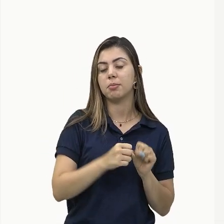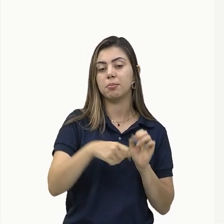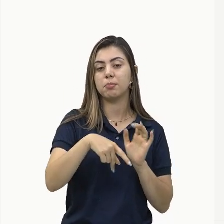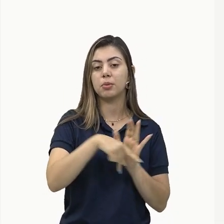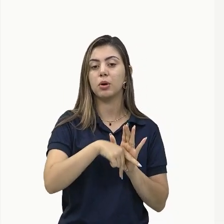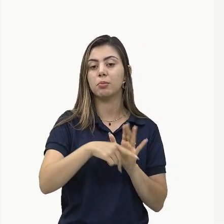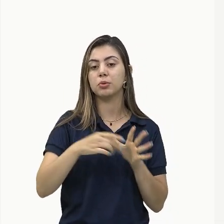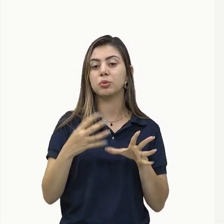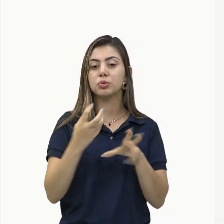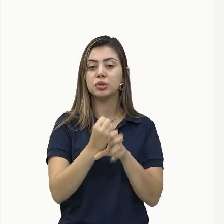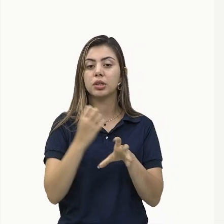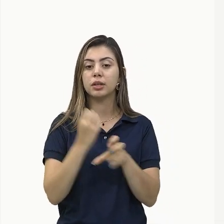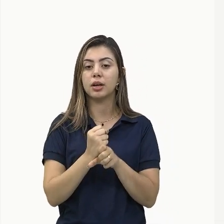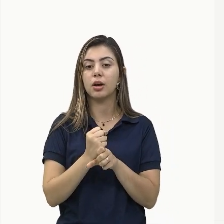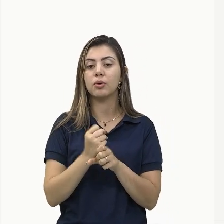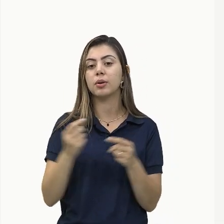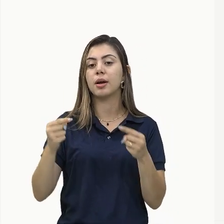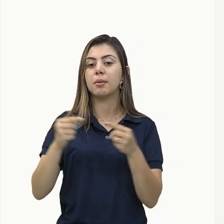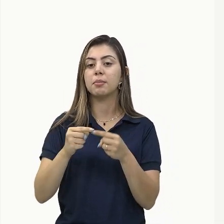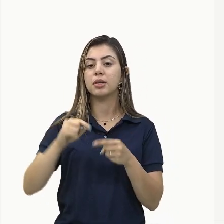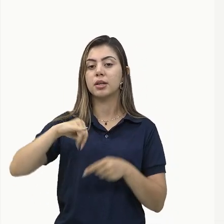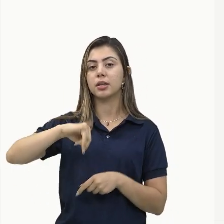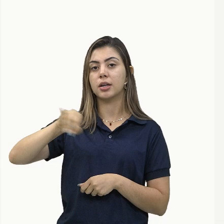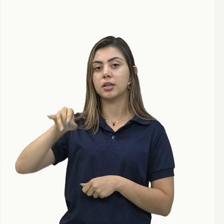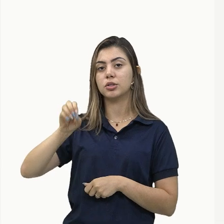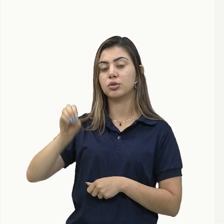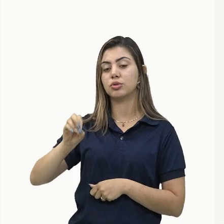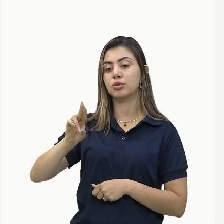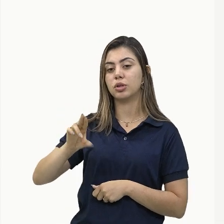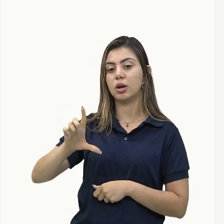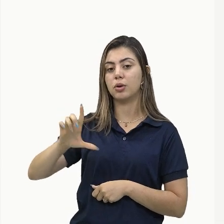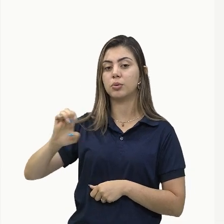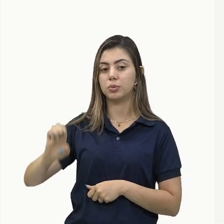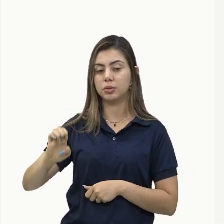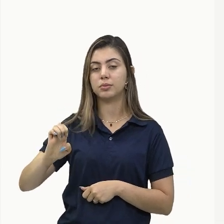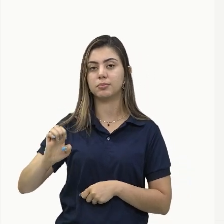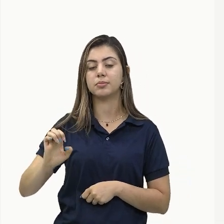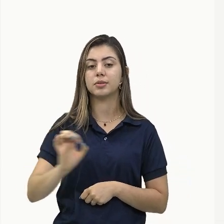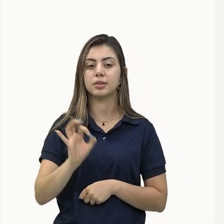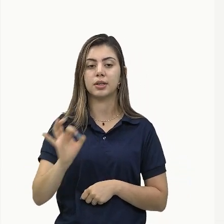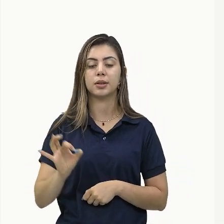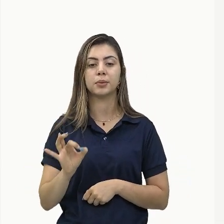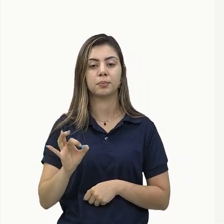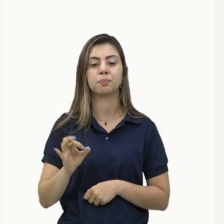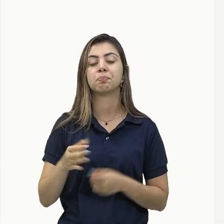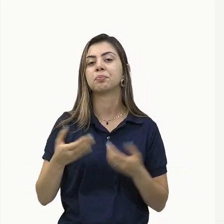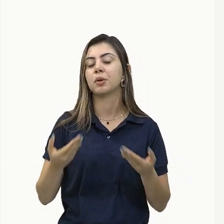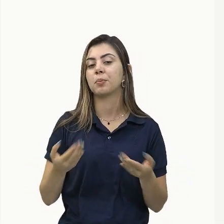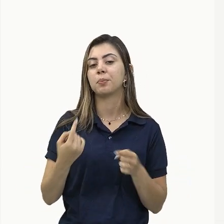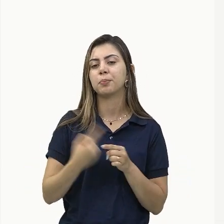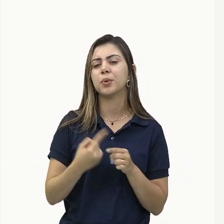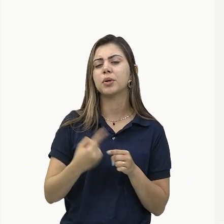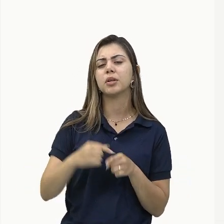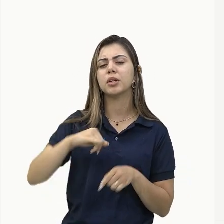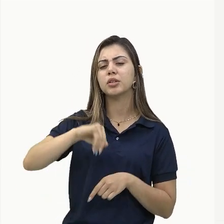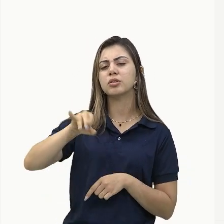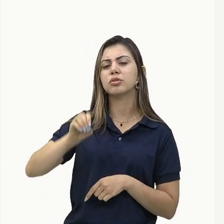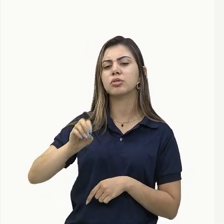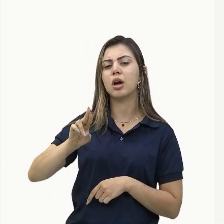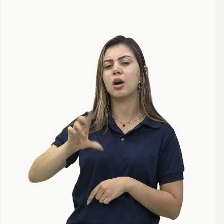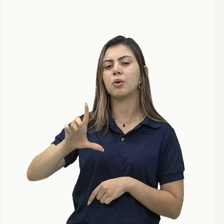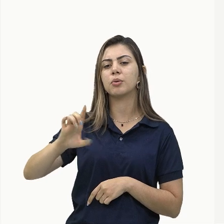chamada de joule por segundo, né? Por quê? Por que joule por